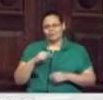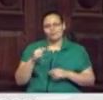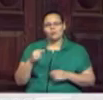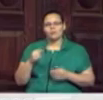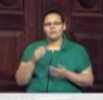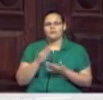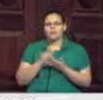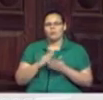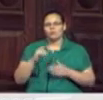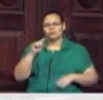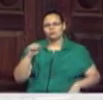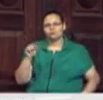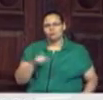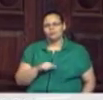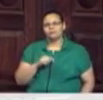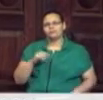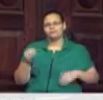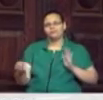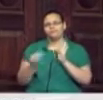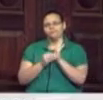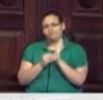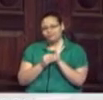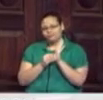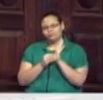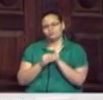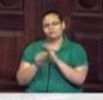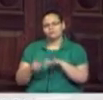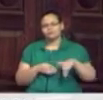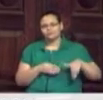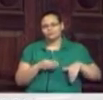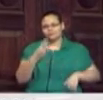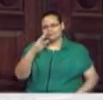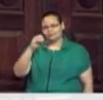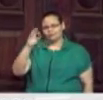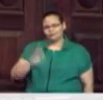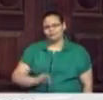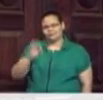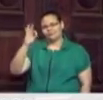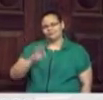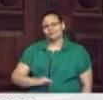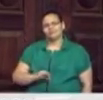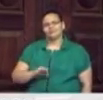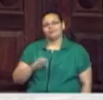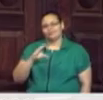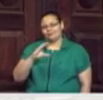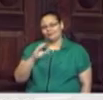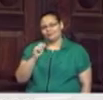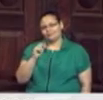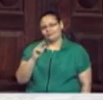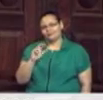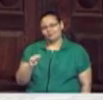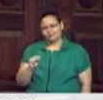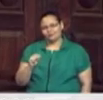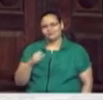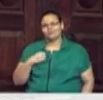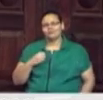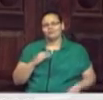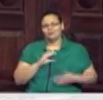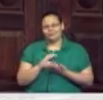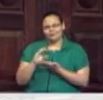derrubou a nossa emenda de cortar 30% dos cargos comissionados.